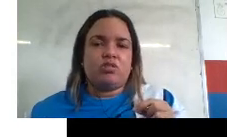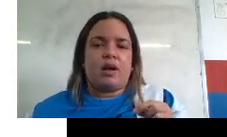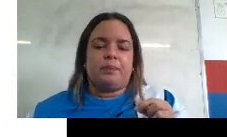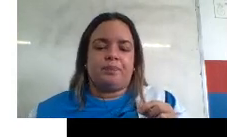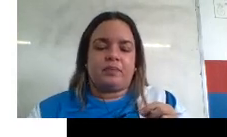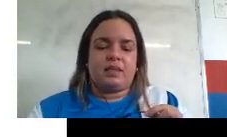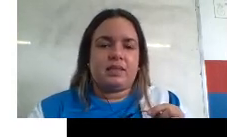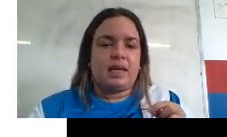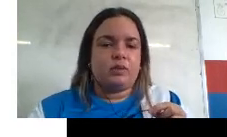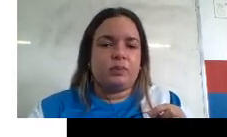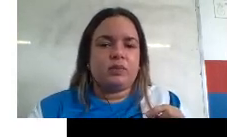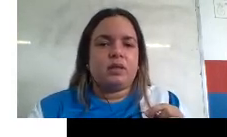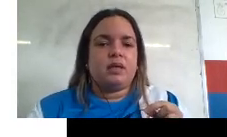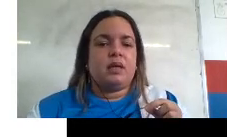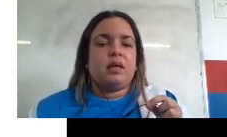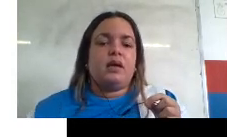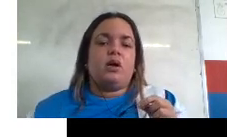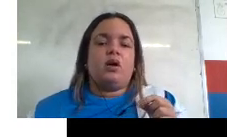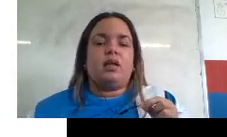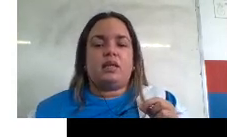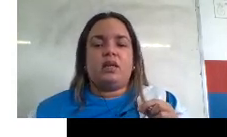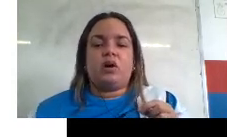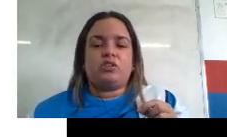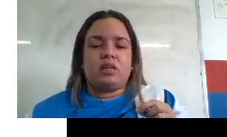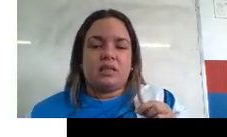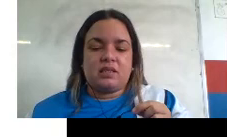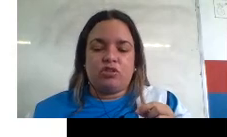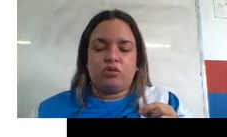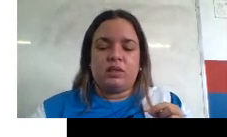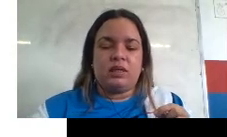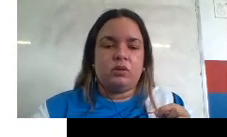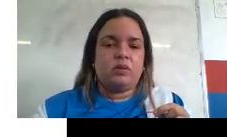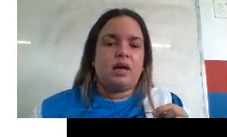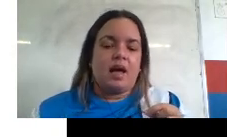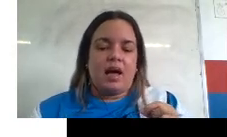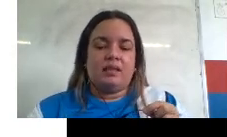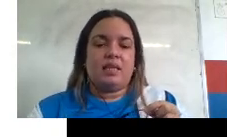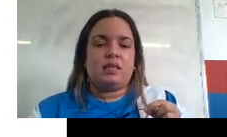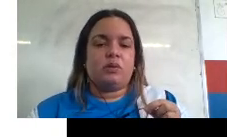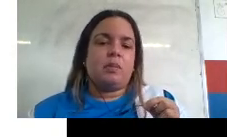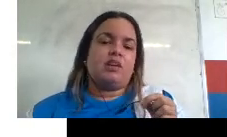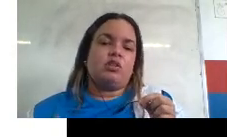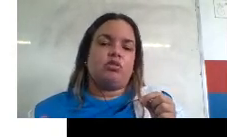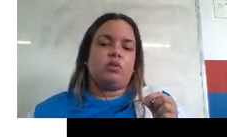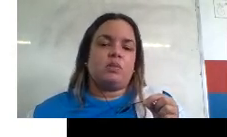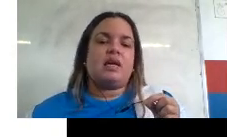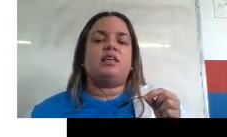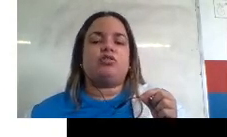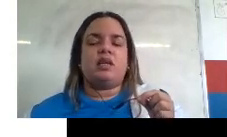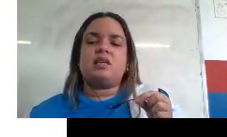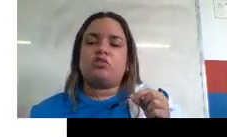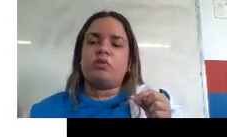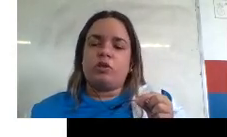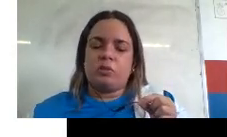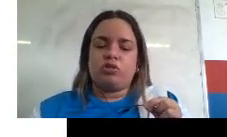a desejar, certo? Olha aqui, ó, as crianças estudando. Nessa última imagem, nós vimos aí